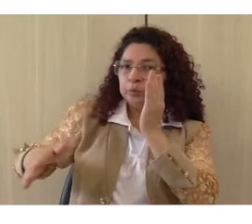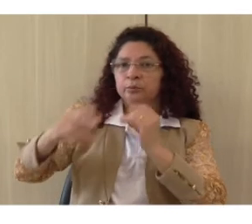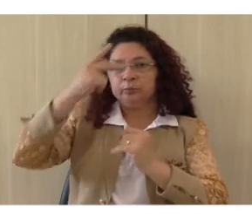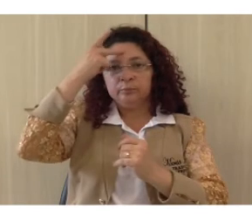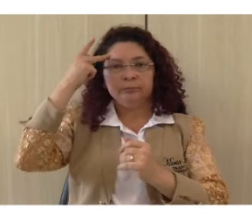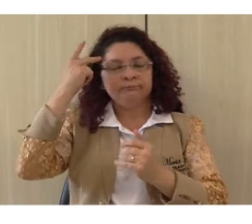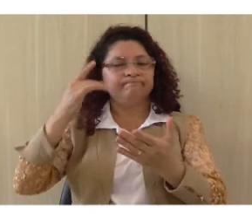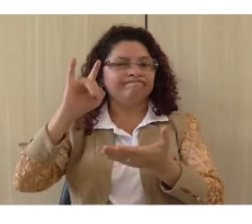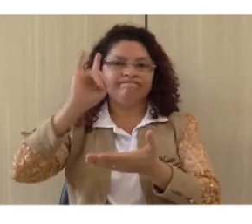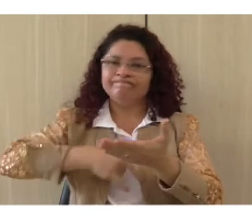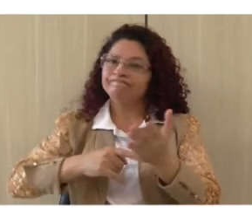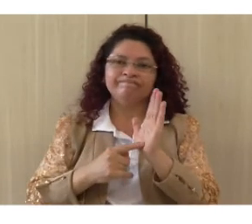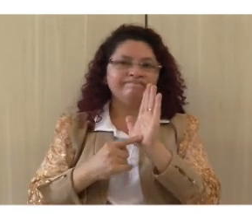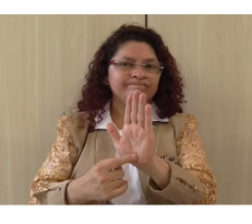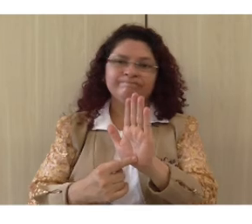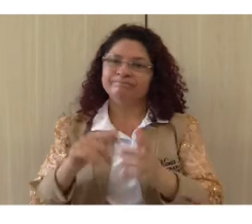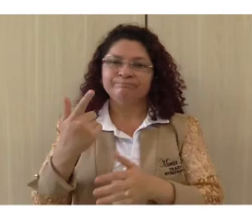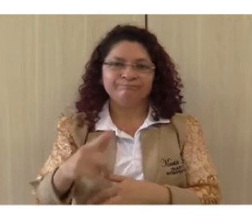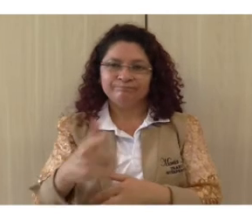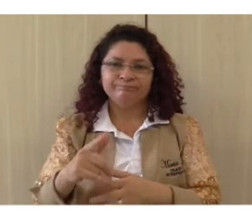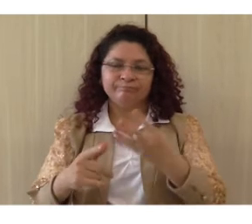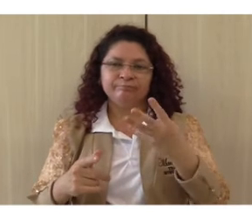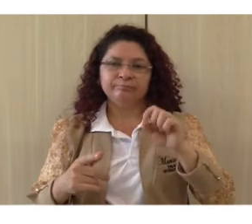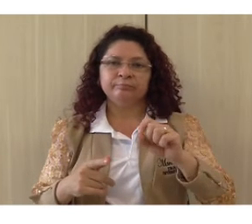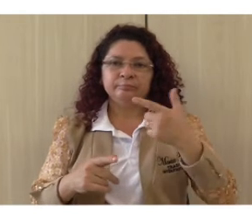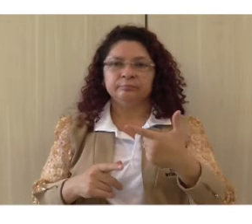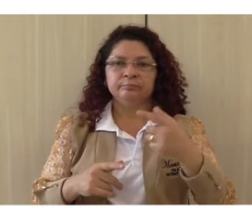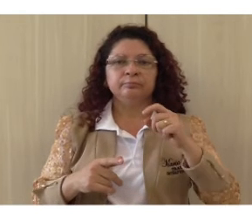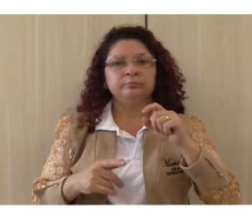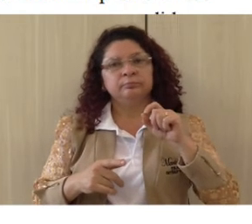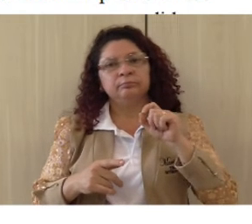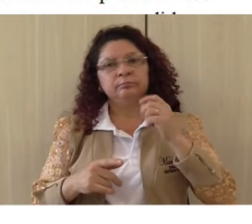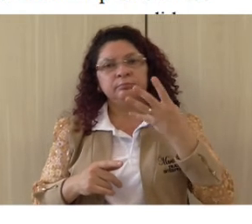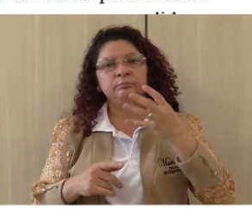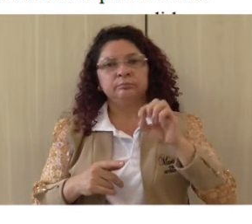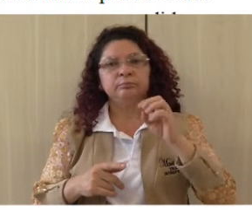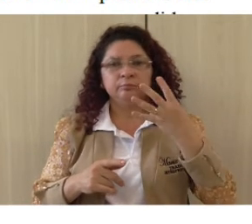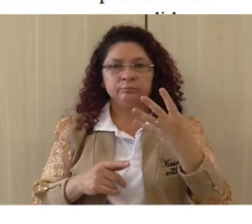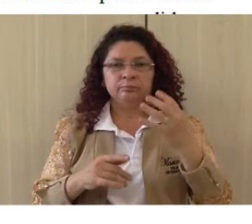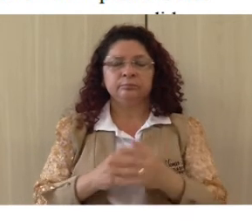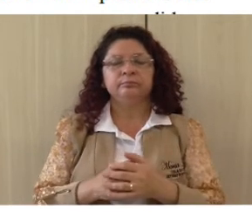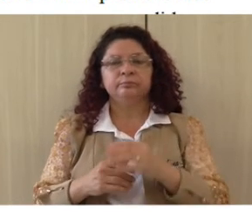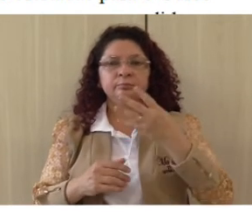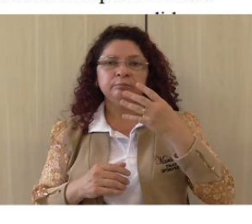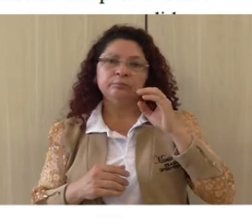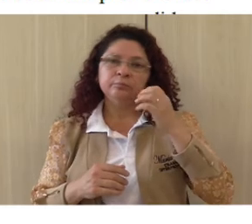que não entregar a documentação prevista nos subitens 4.2 e 4.4. Item